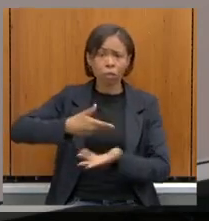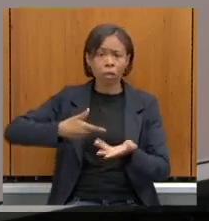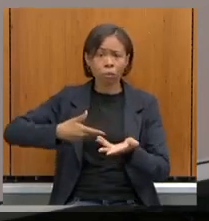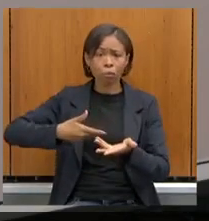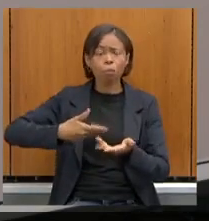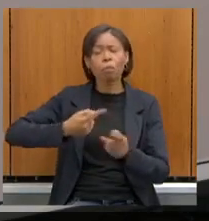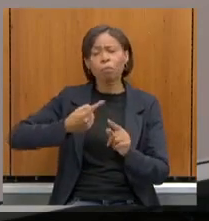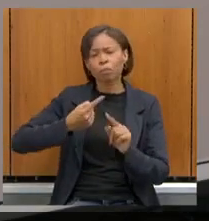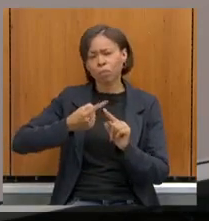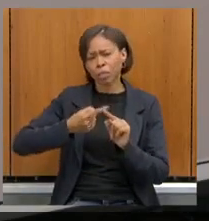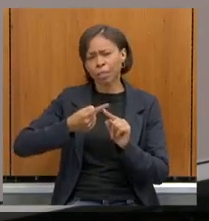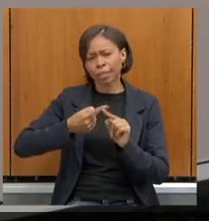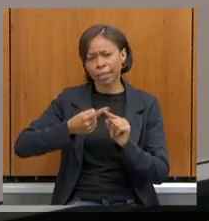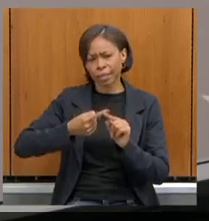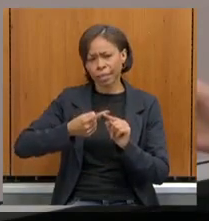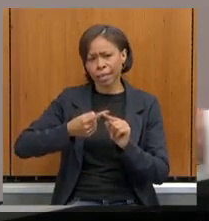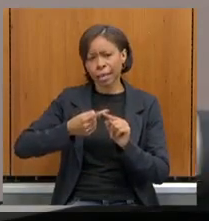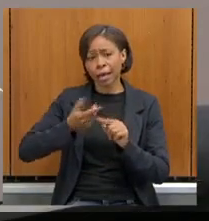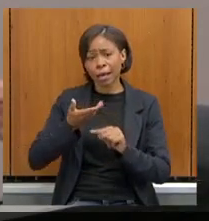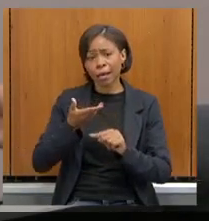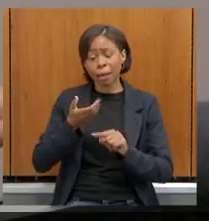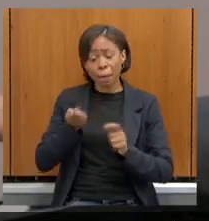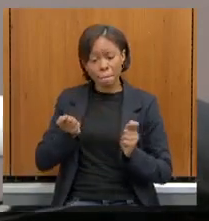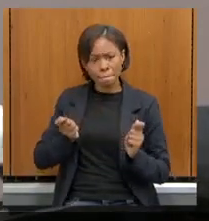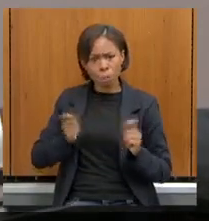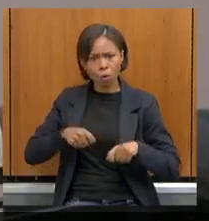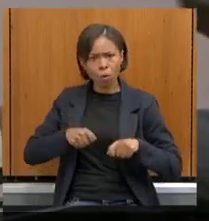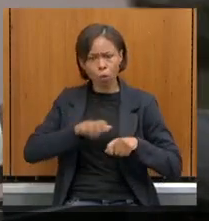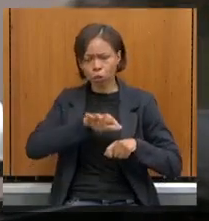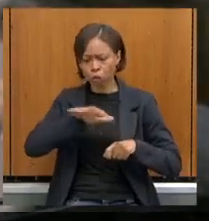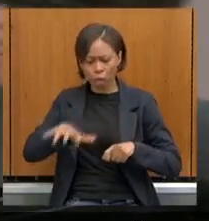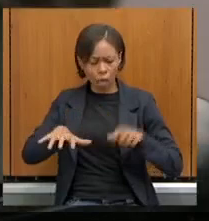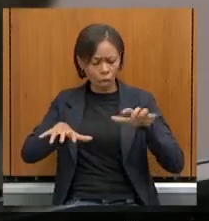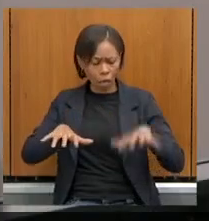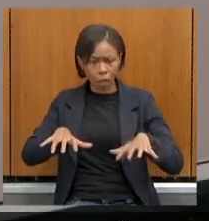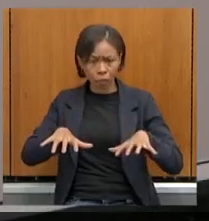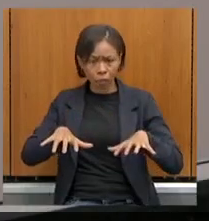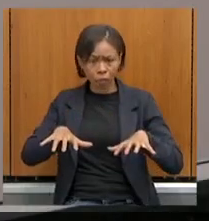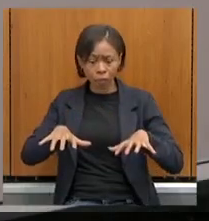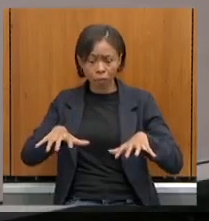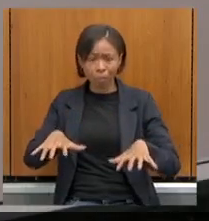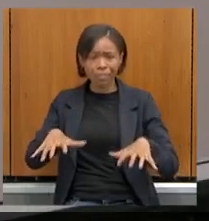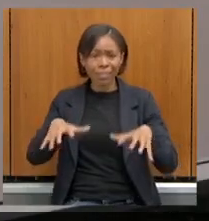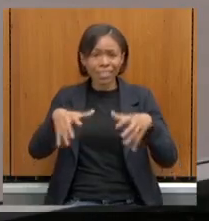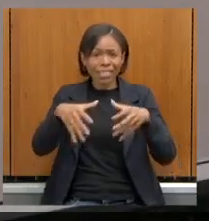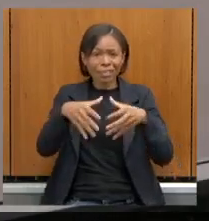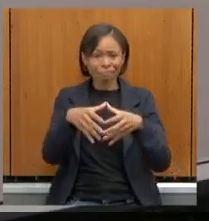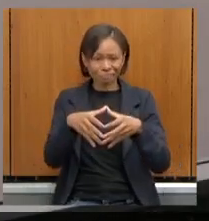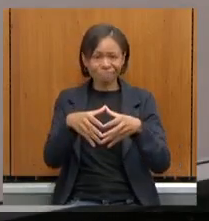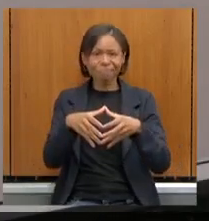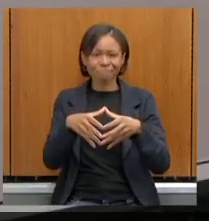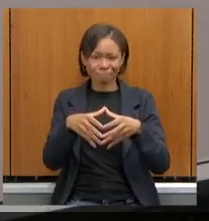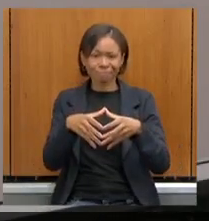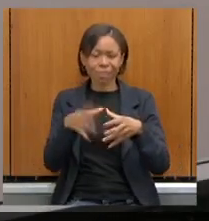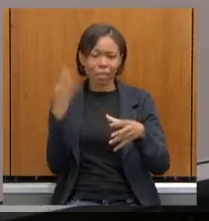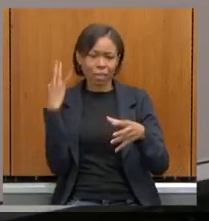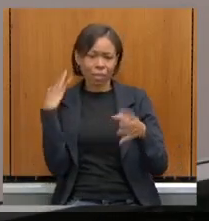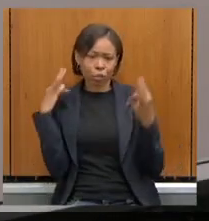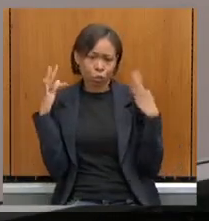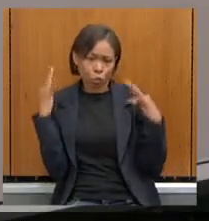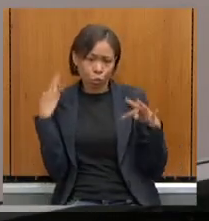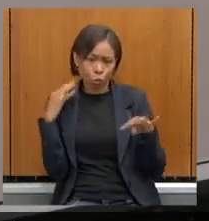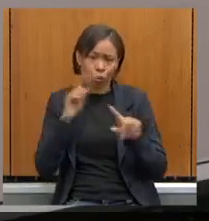potencializa os dois setores, ele une os dois setores, e o deputado Gustavo Aladares,